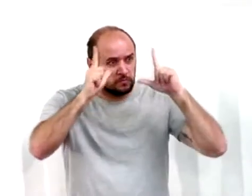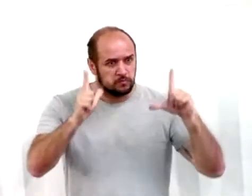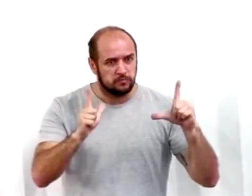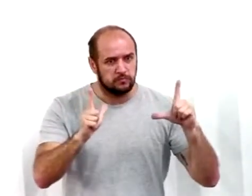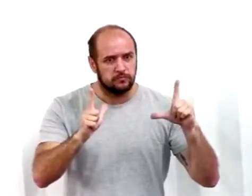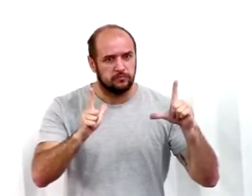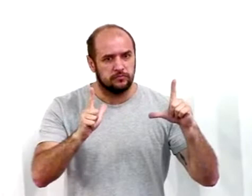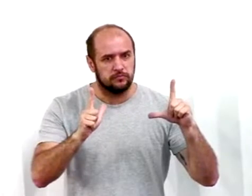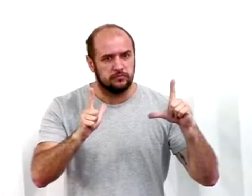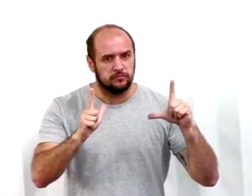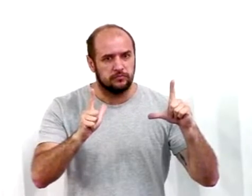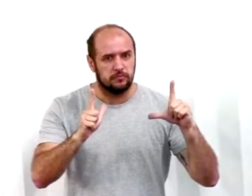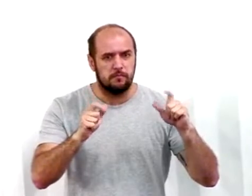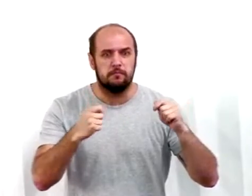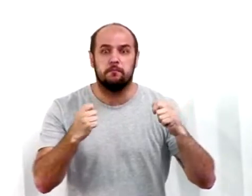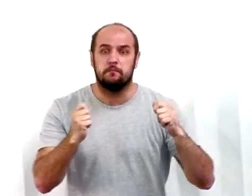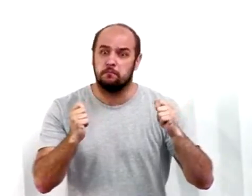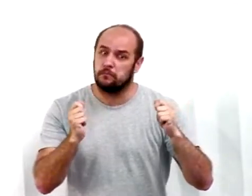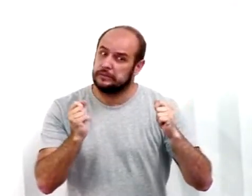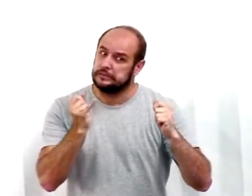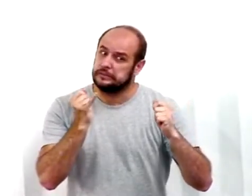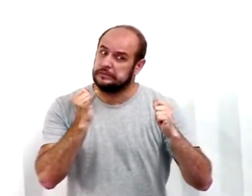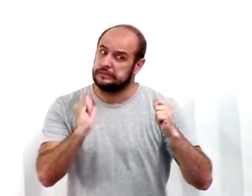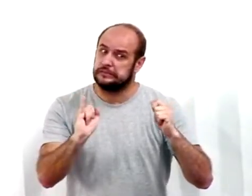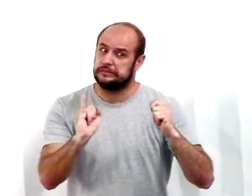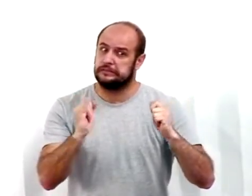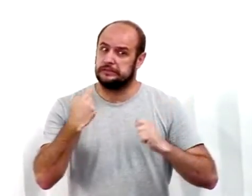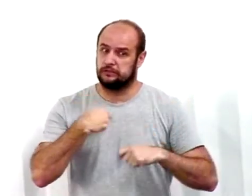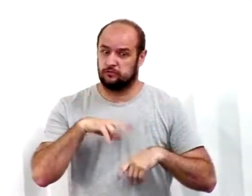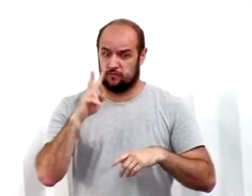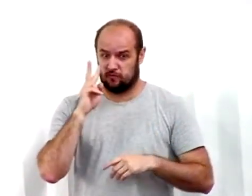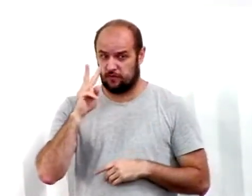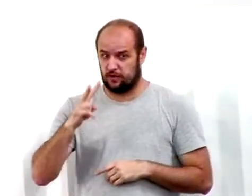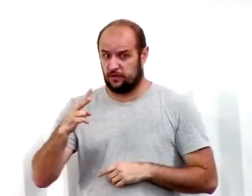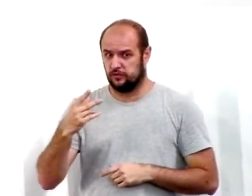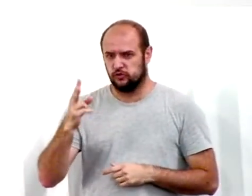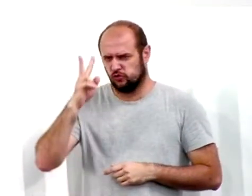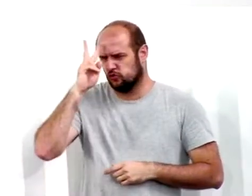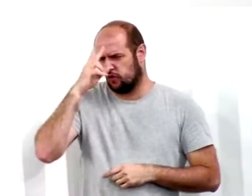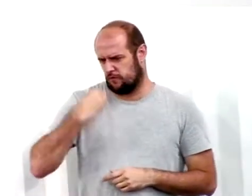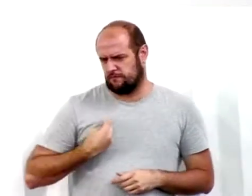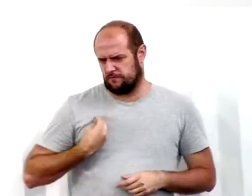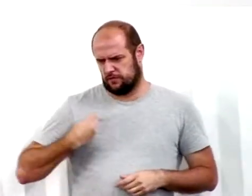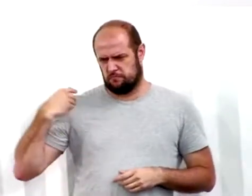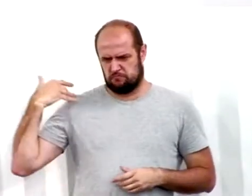desgraça, queridos, se nós olharmos para a história, nossa história.